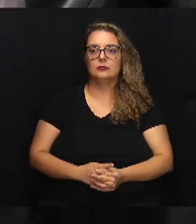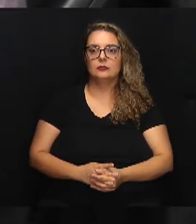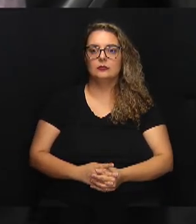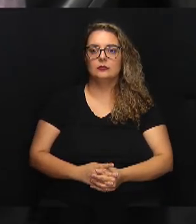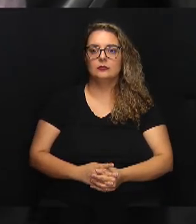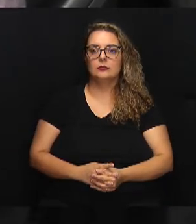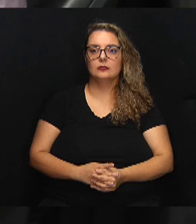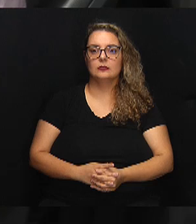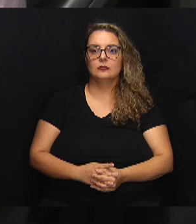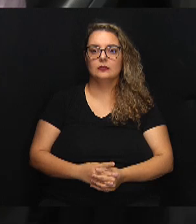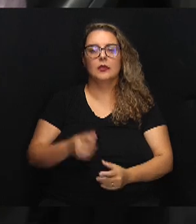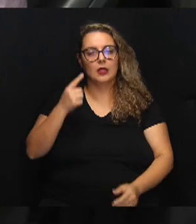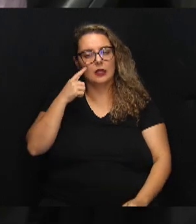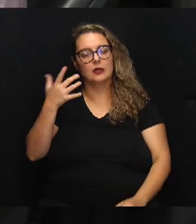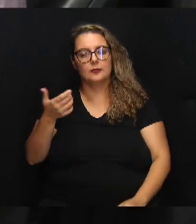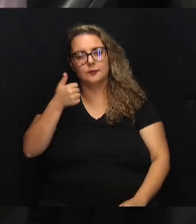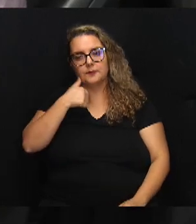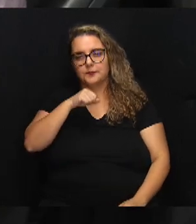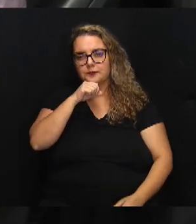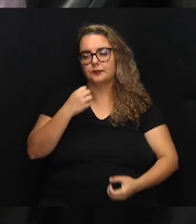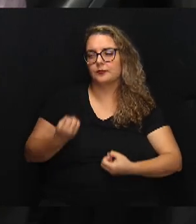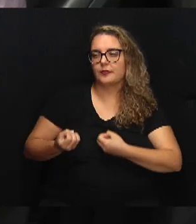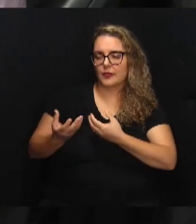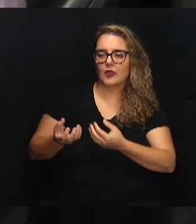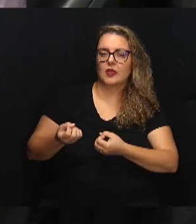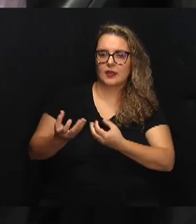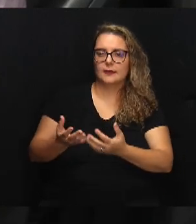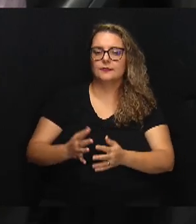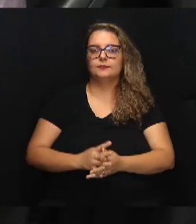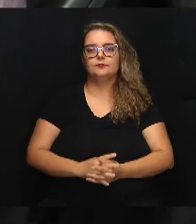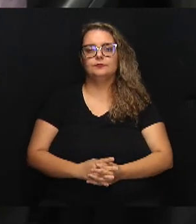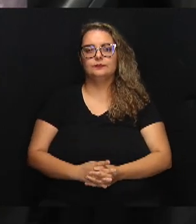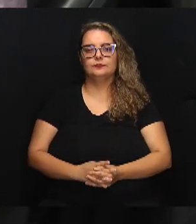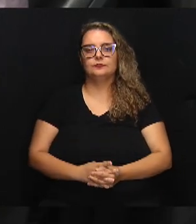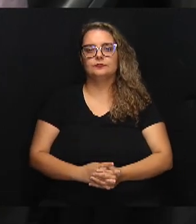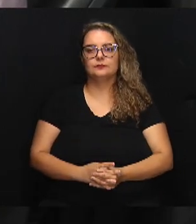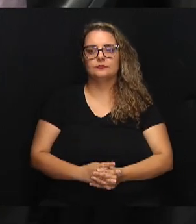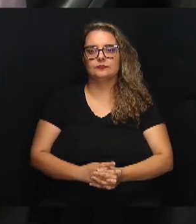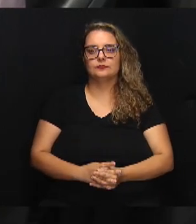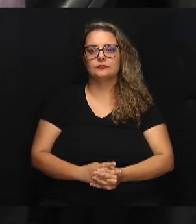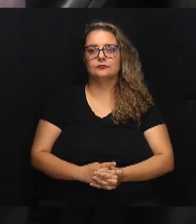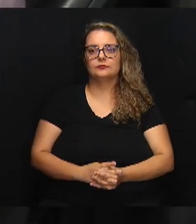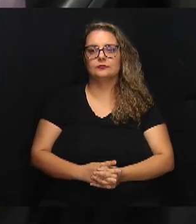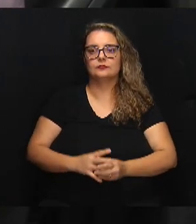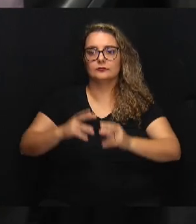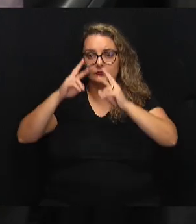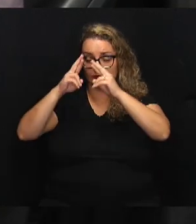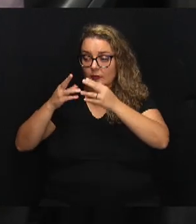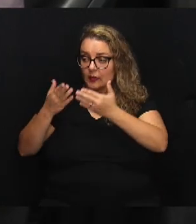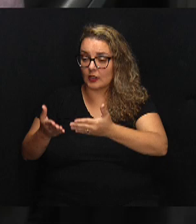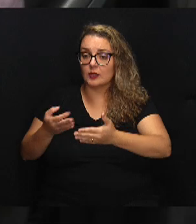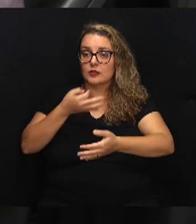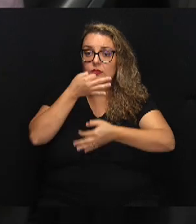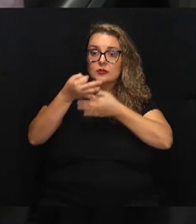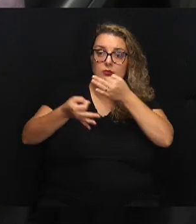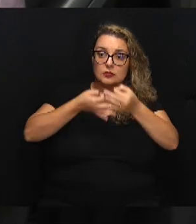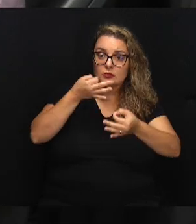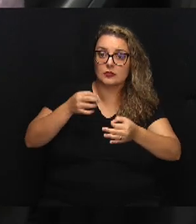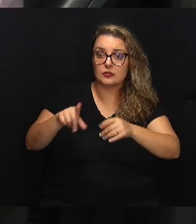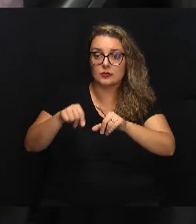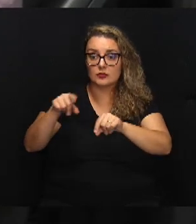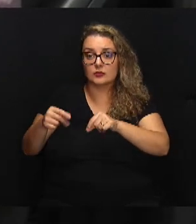um pouco essa ideia, né, que minha mãe expressou, né, olha, respeitamos você, suas opções, sua